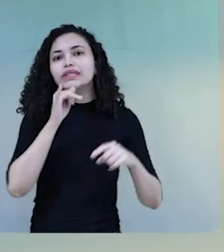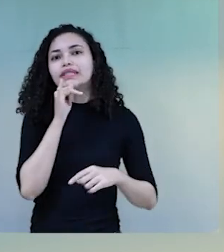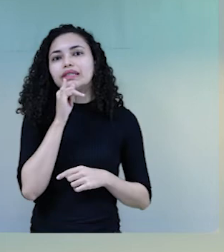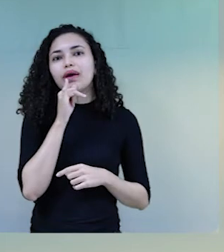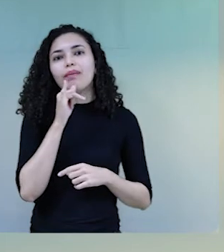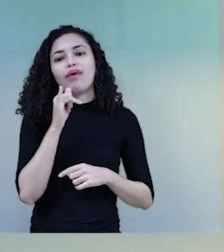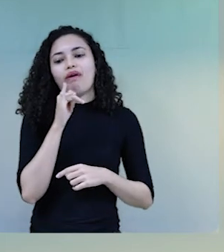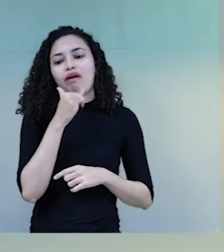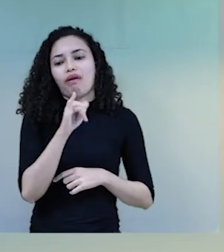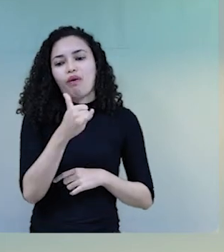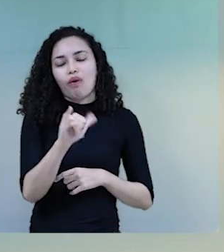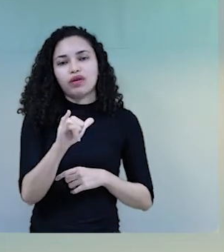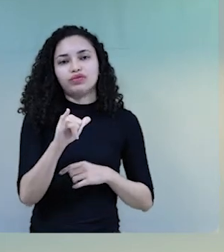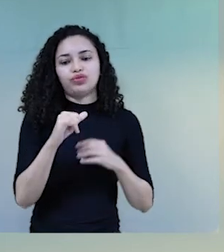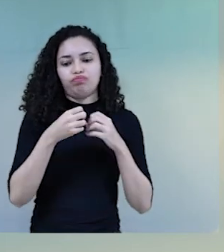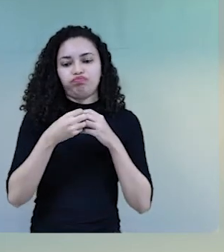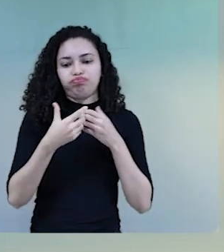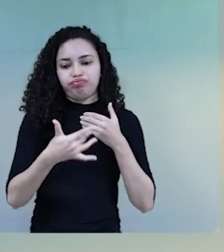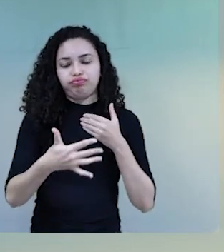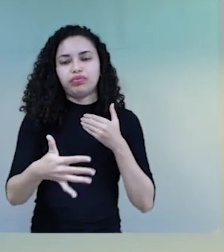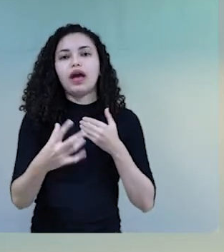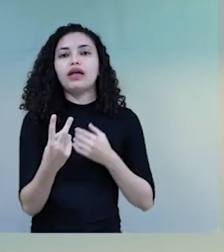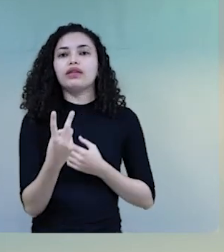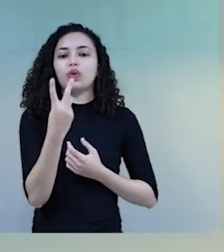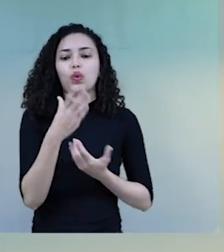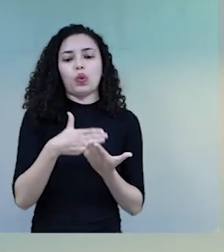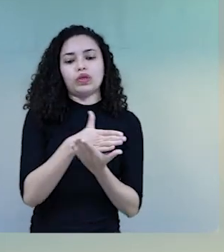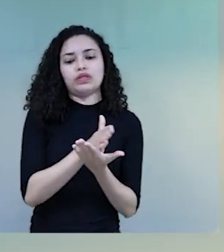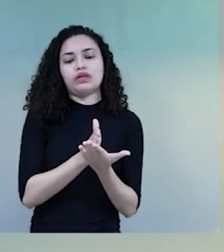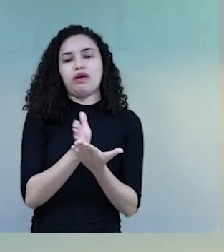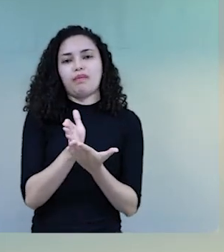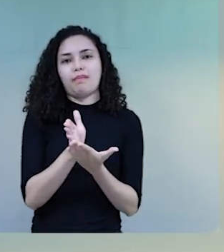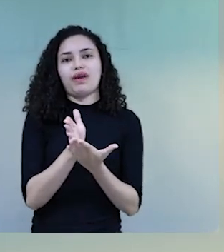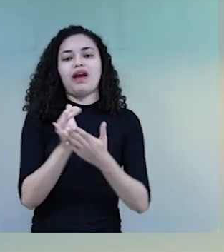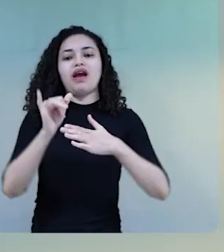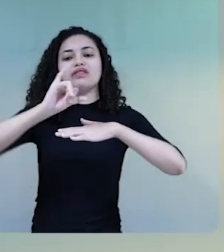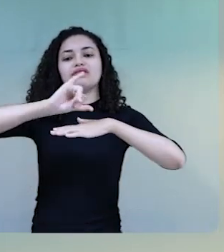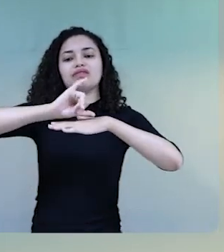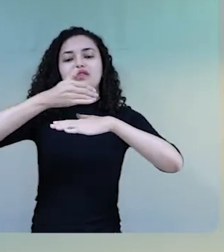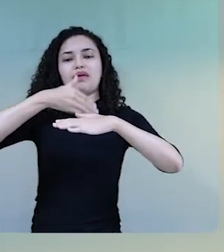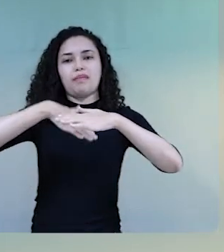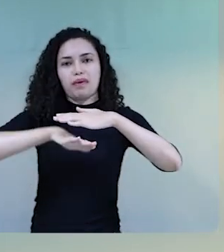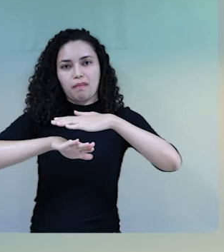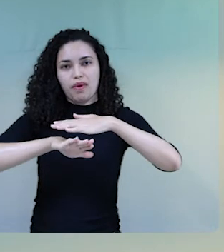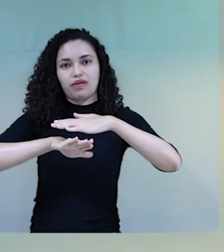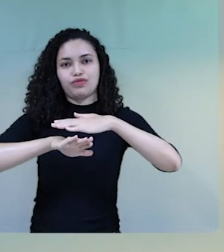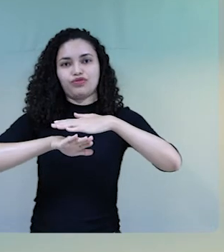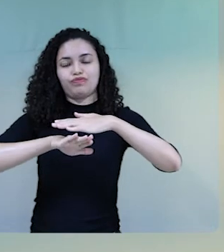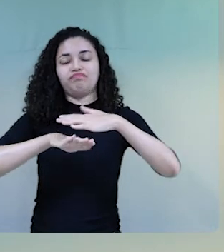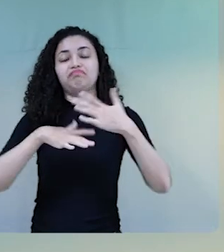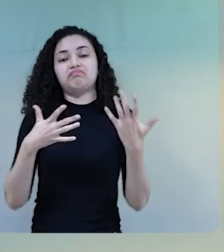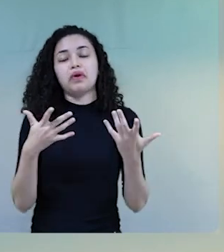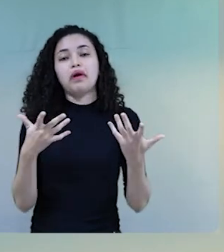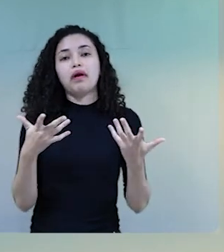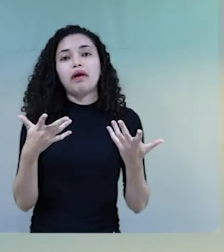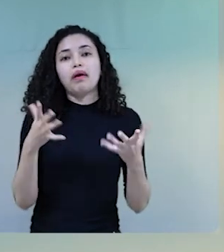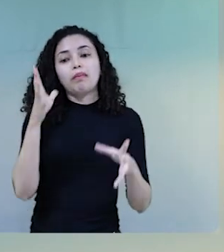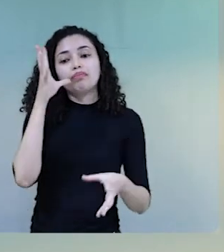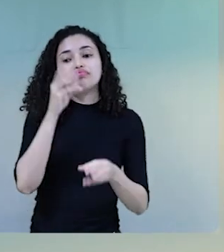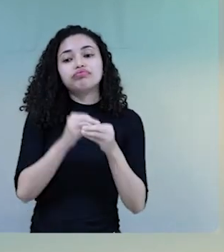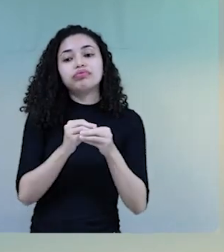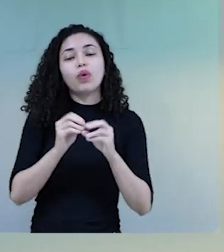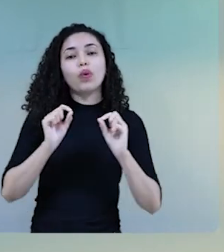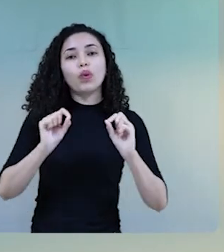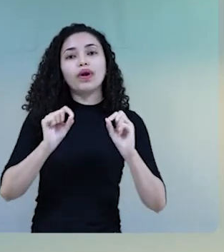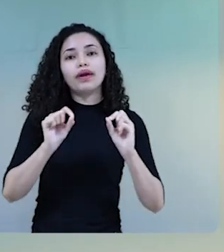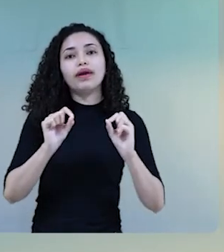corrente elétrica ela tem dois caminhos para poder chegar do outro lado. Tem a parte de cima e a parte de baixo. Então a gente pode concluir o quê? Que a corrente elétrica